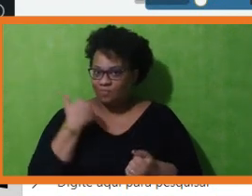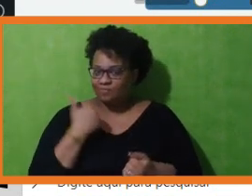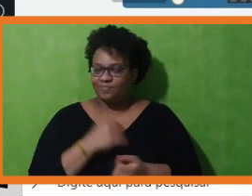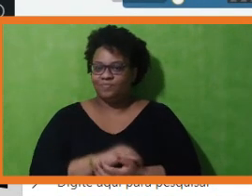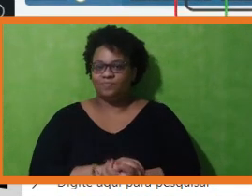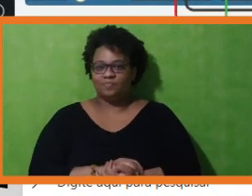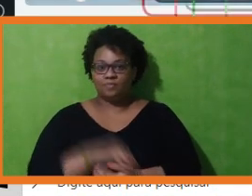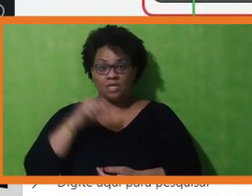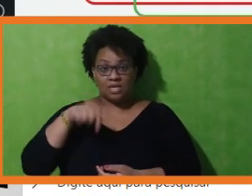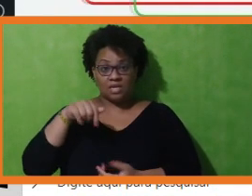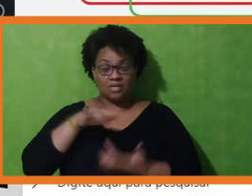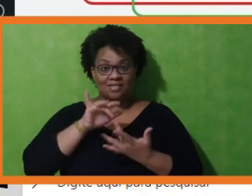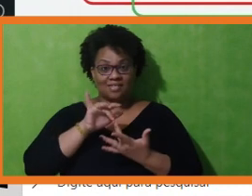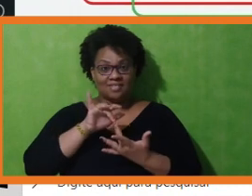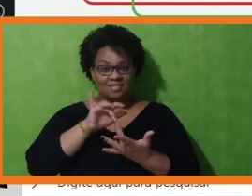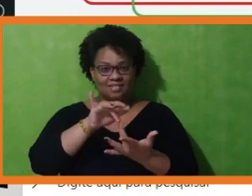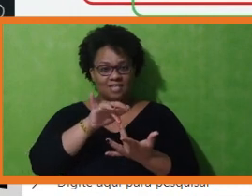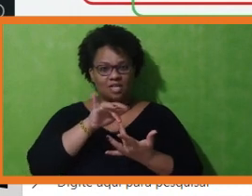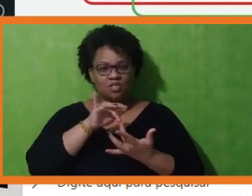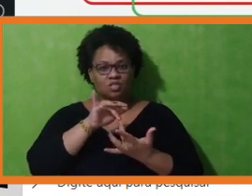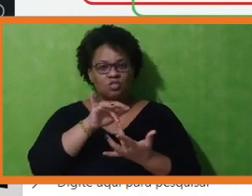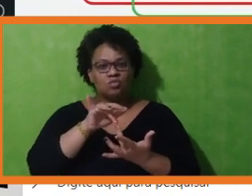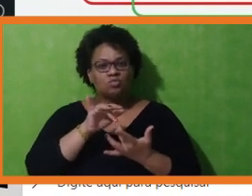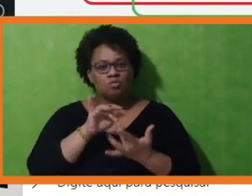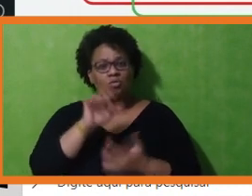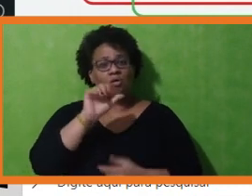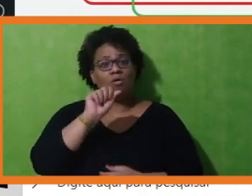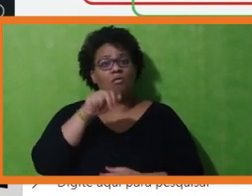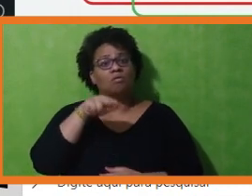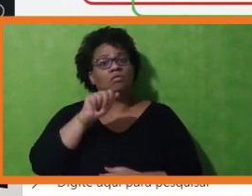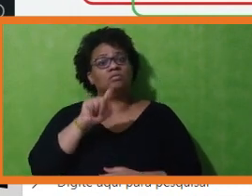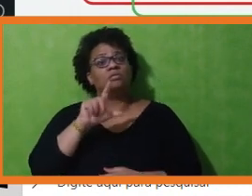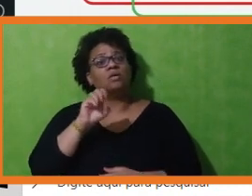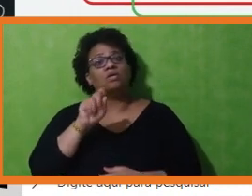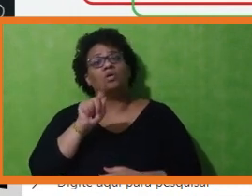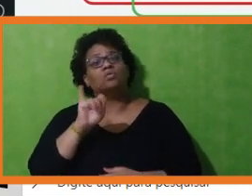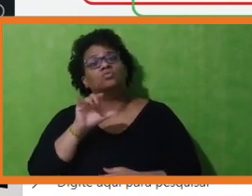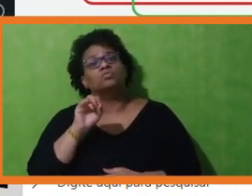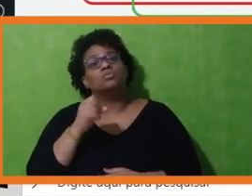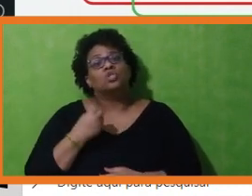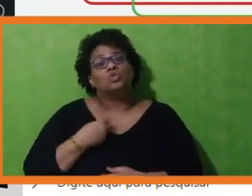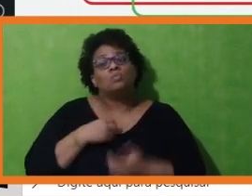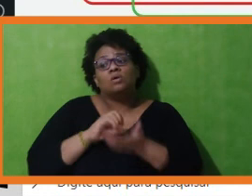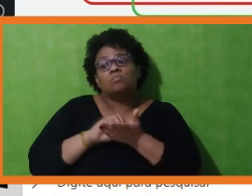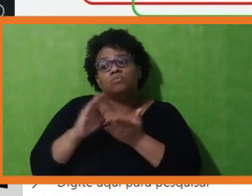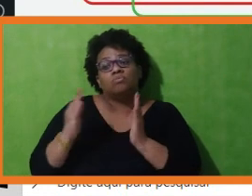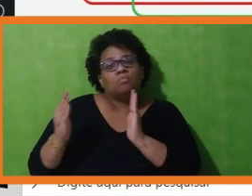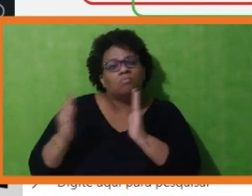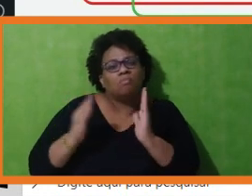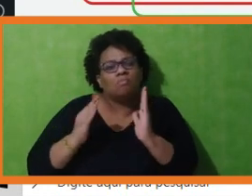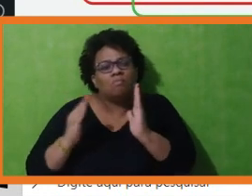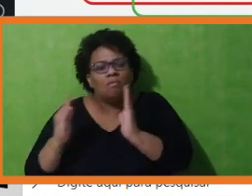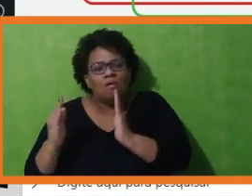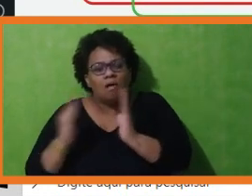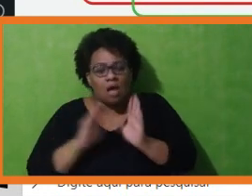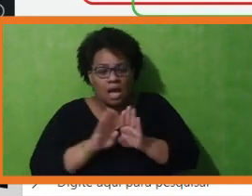Vamos lá. Esse sensor aqui, ele é analógico. Então, ele manda um valor